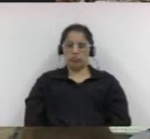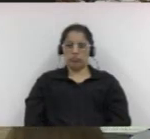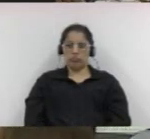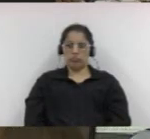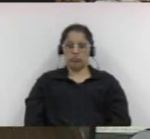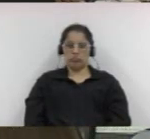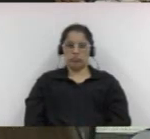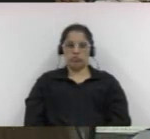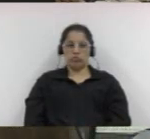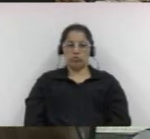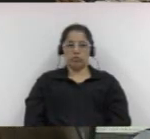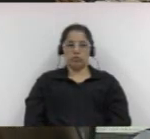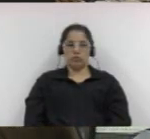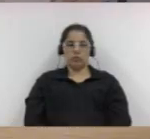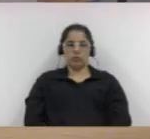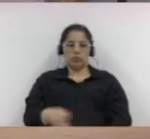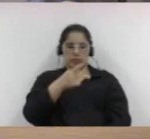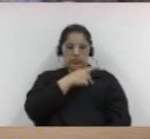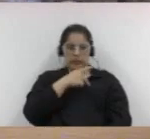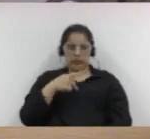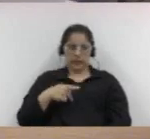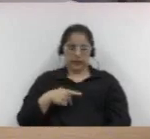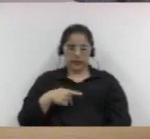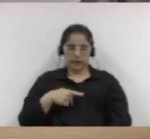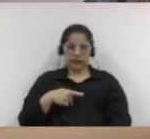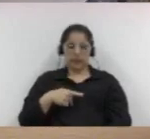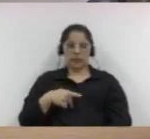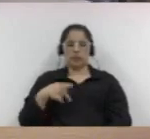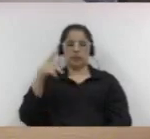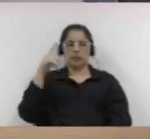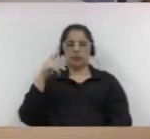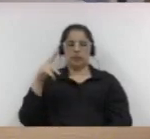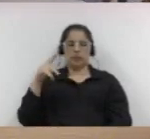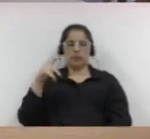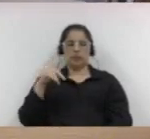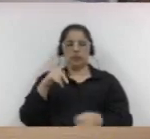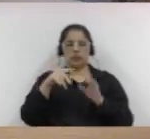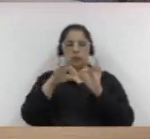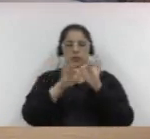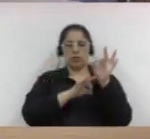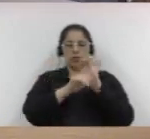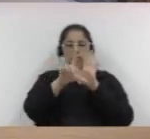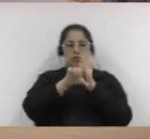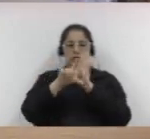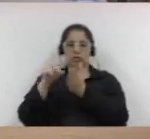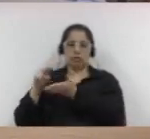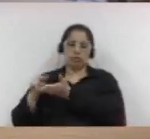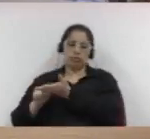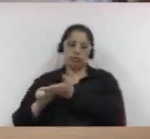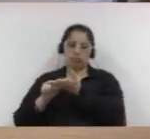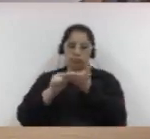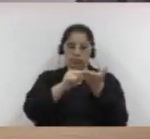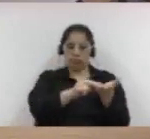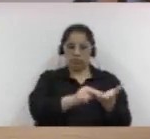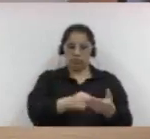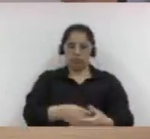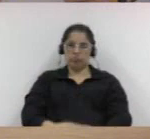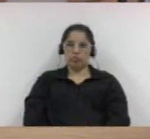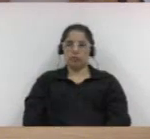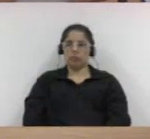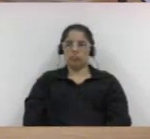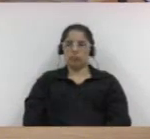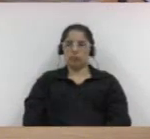A mesa recebe a emenda modificativa ao projeto de lei número 169 e encaminha às comissões.